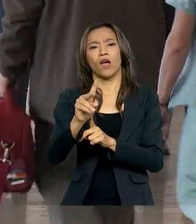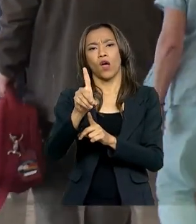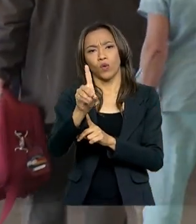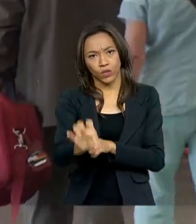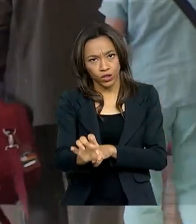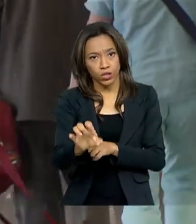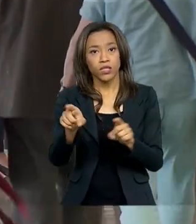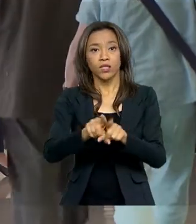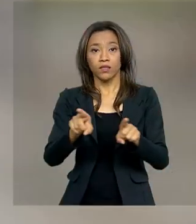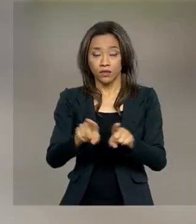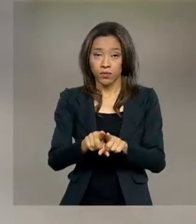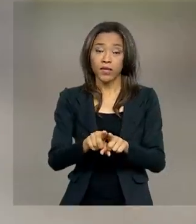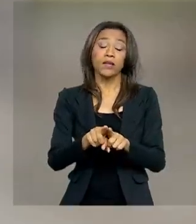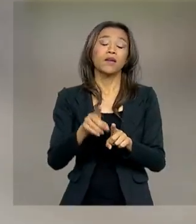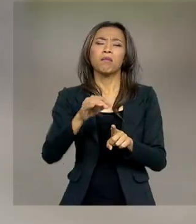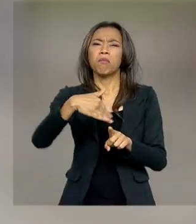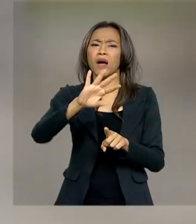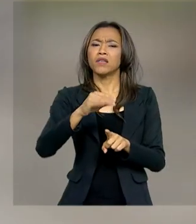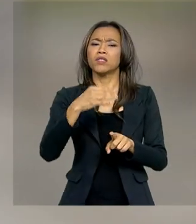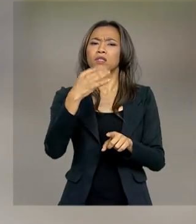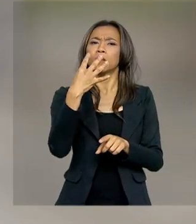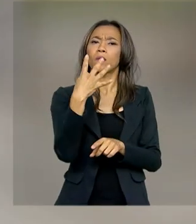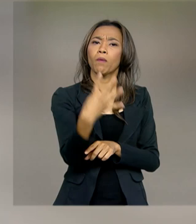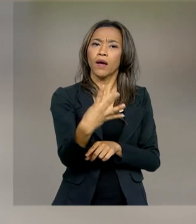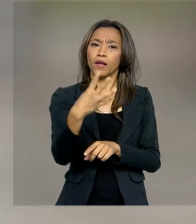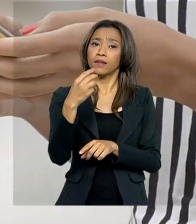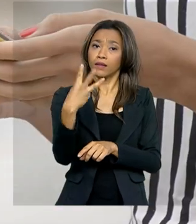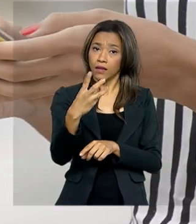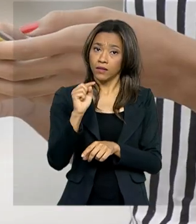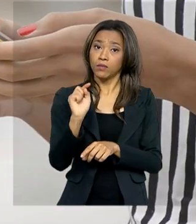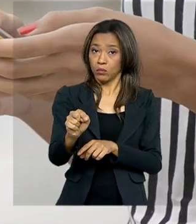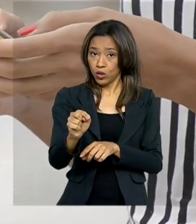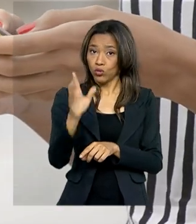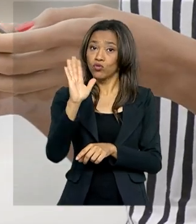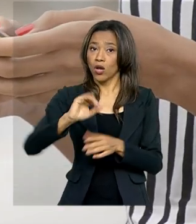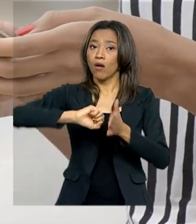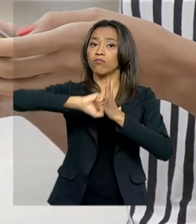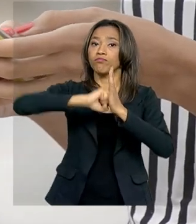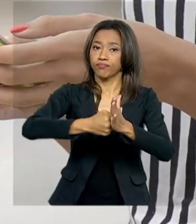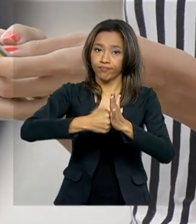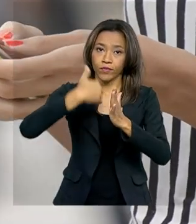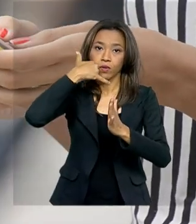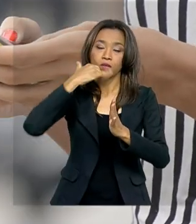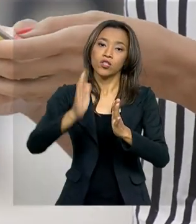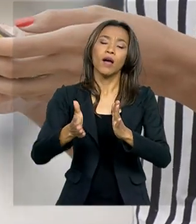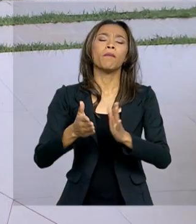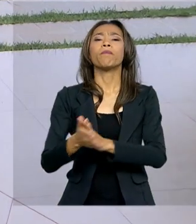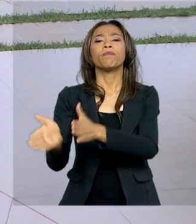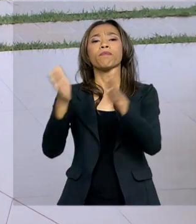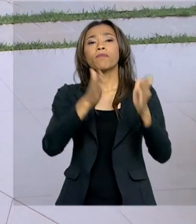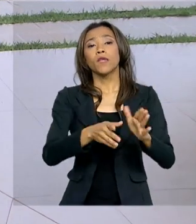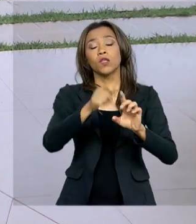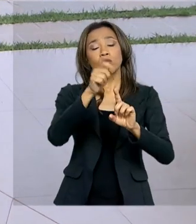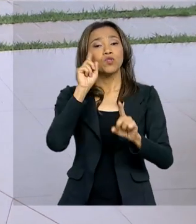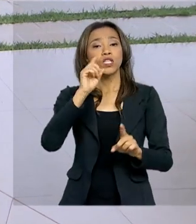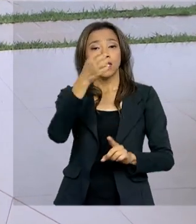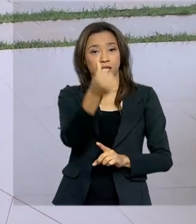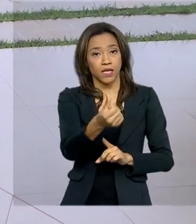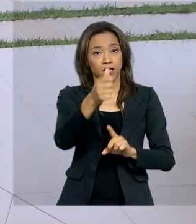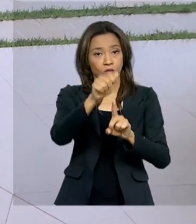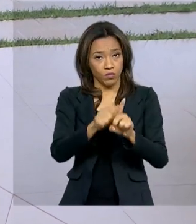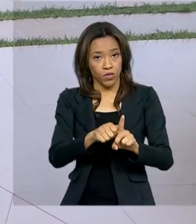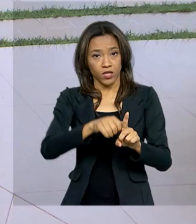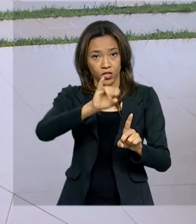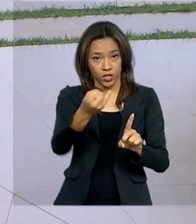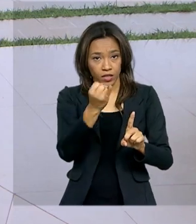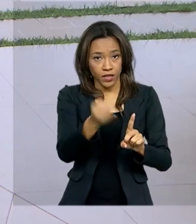no total mais de 43 mil linhas já foram bloqueados em 2020 a partir do dia 6 de janeiro vão acontecer a